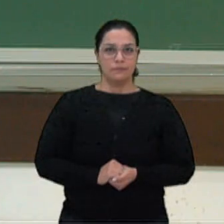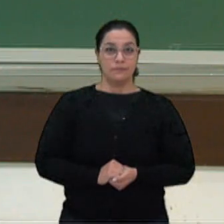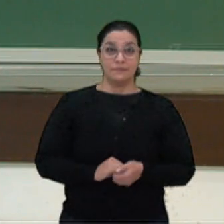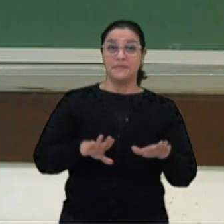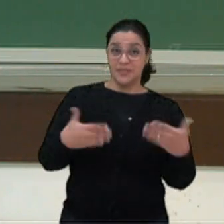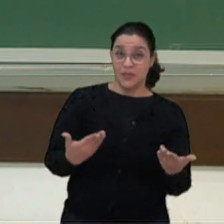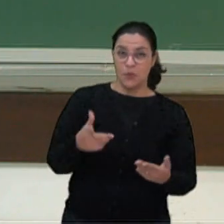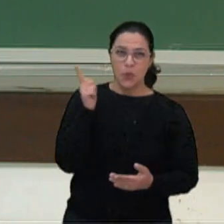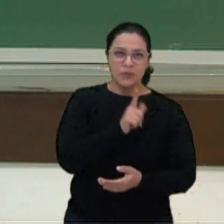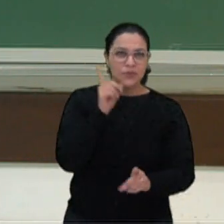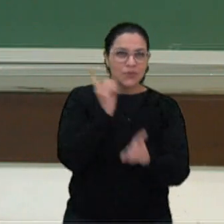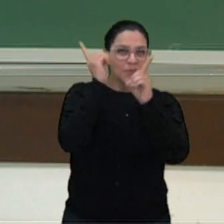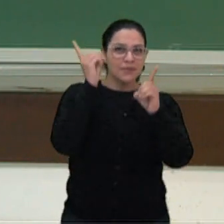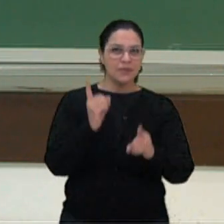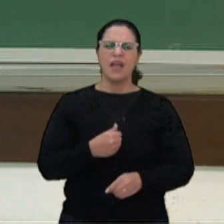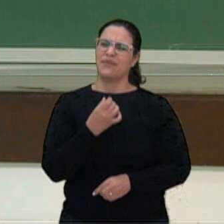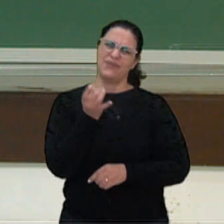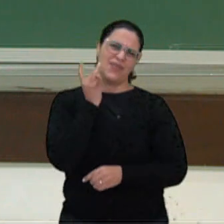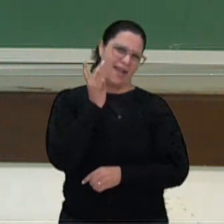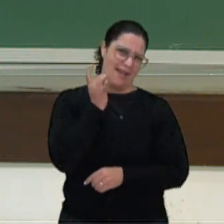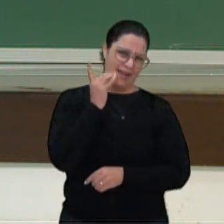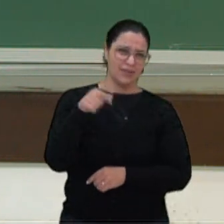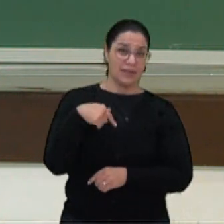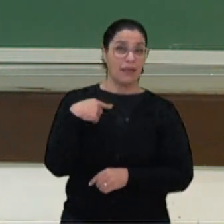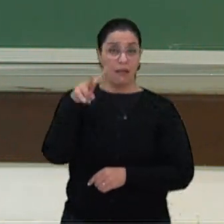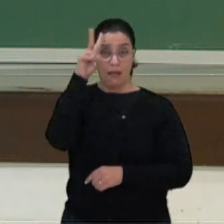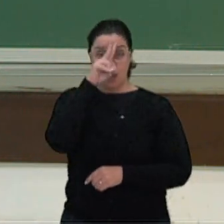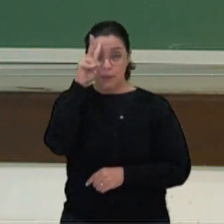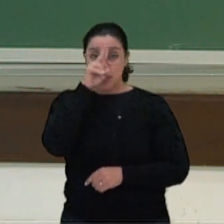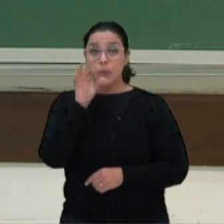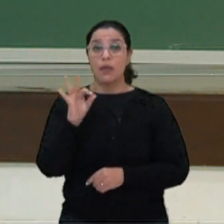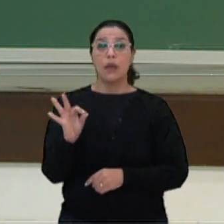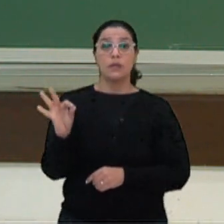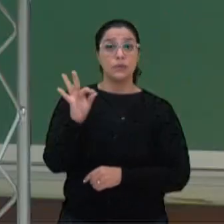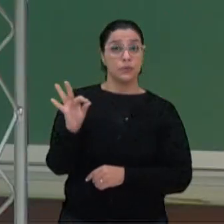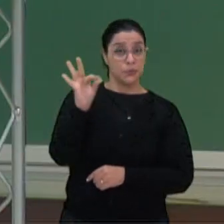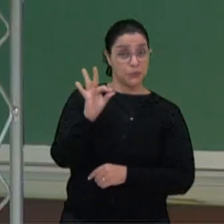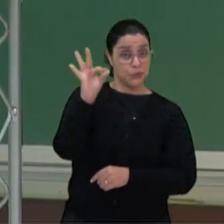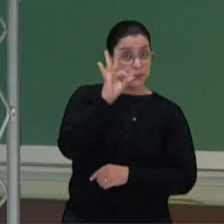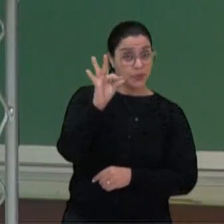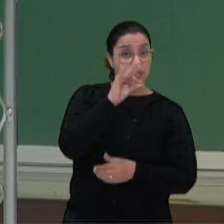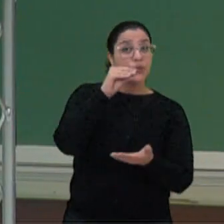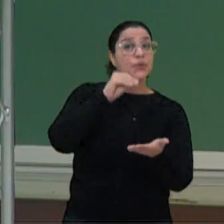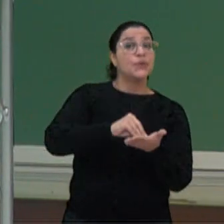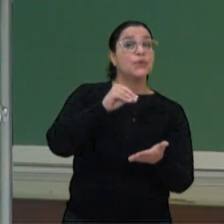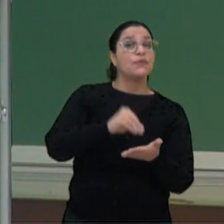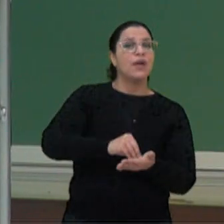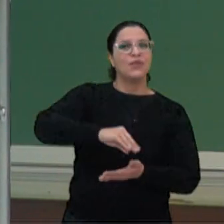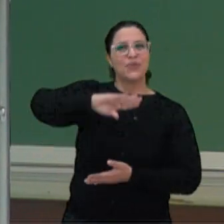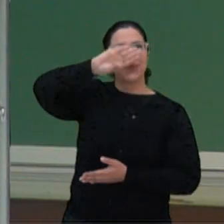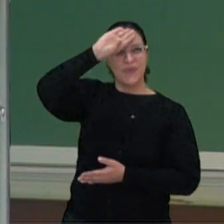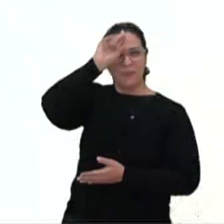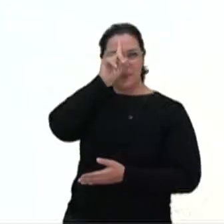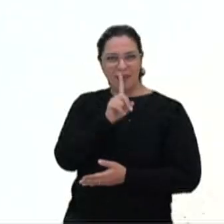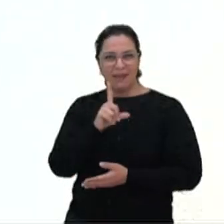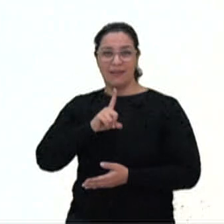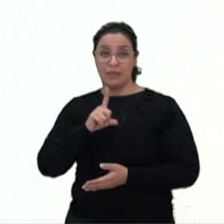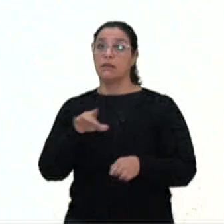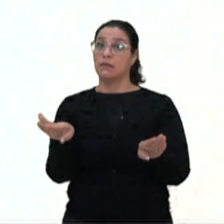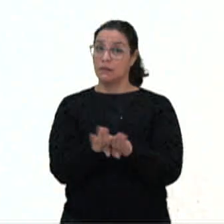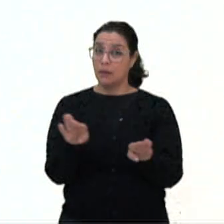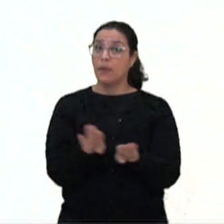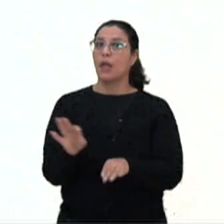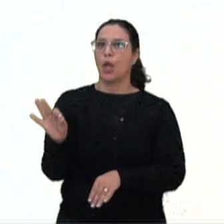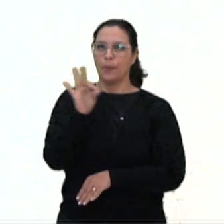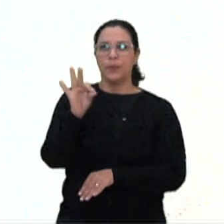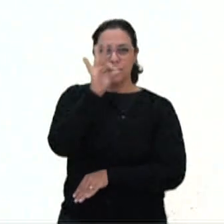E aí, conseguiram? Essa tá bem fácil, né? A gente tem que lembrar que a doença que ficou faltando é a febre amarela. Então, a febre amarela também é